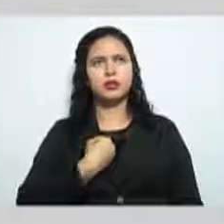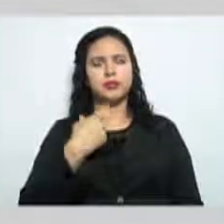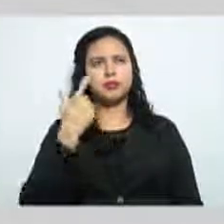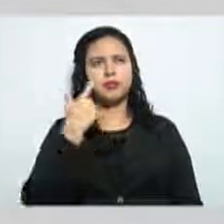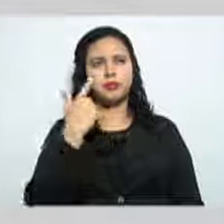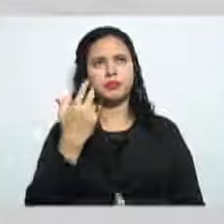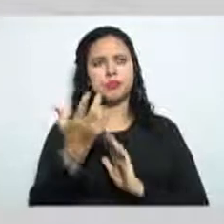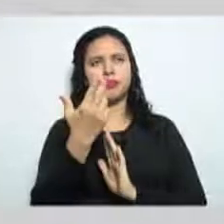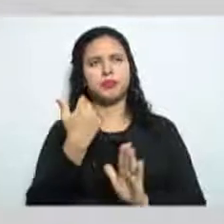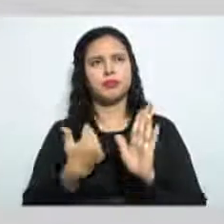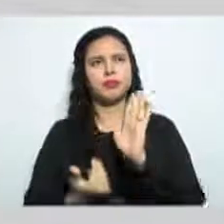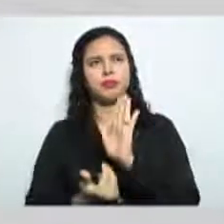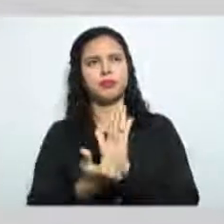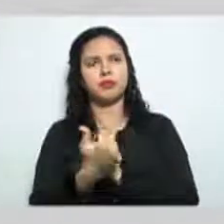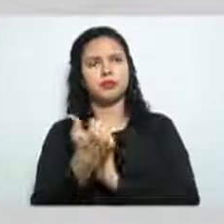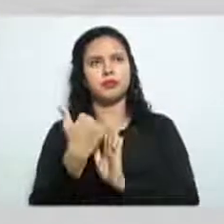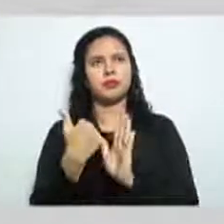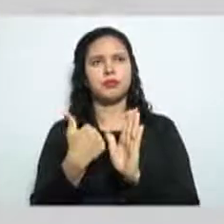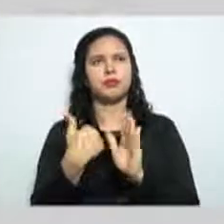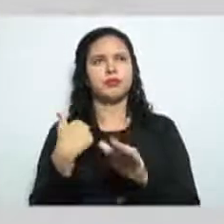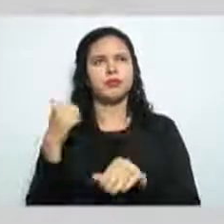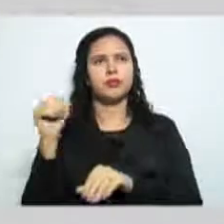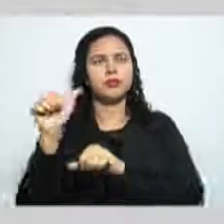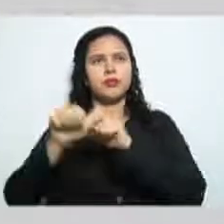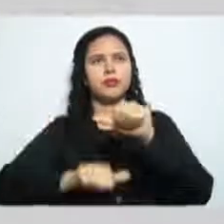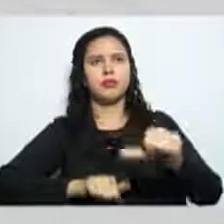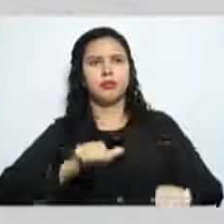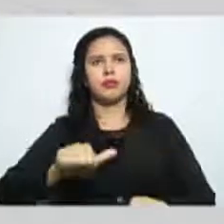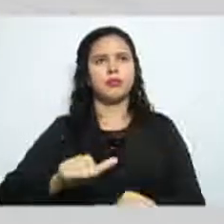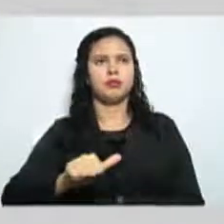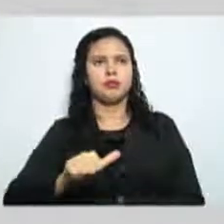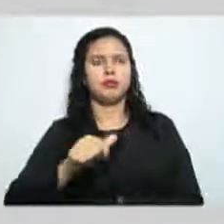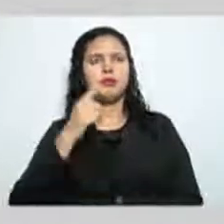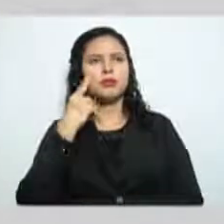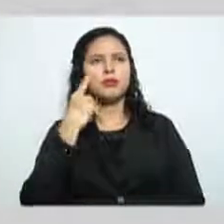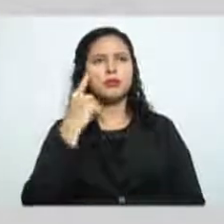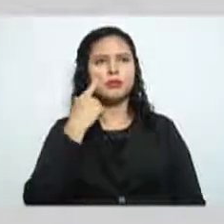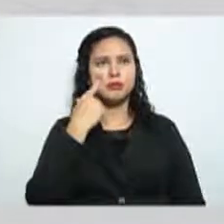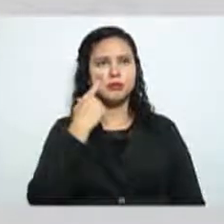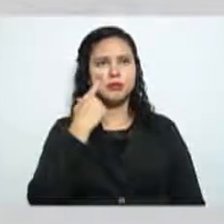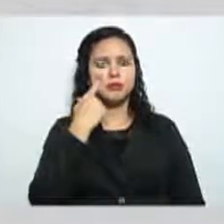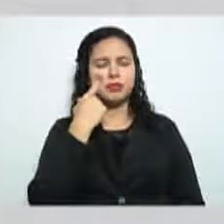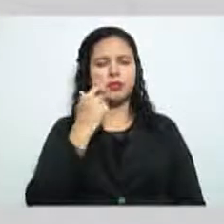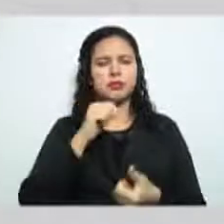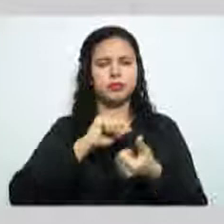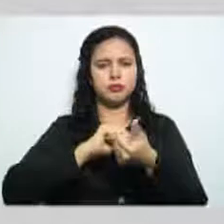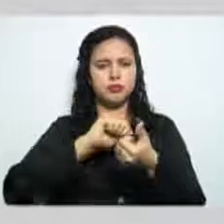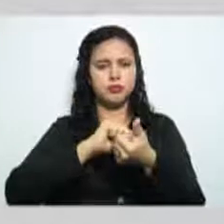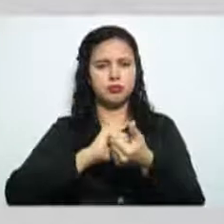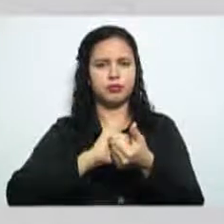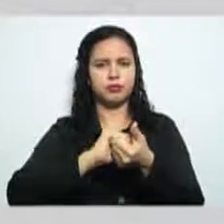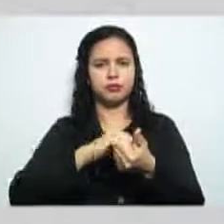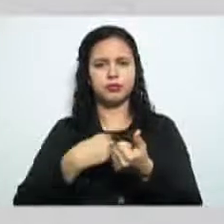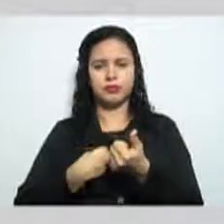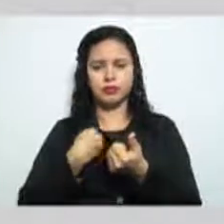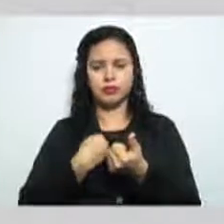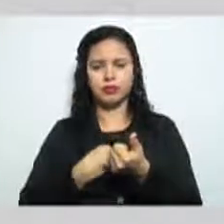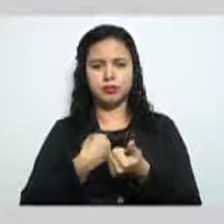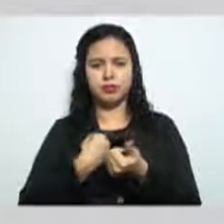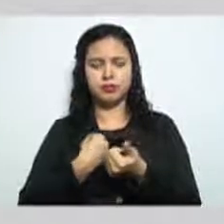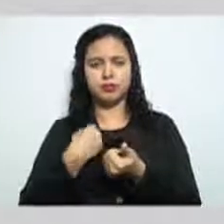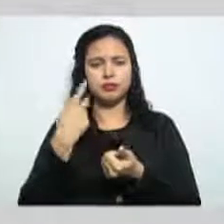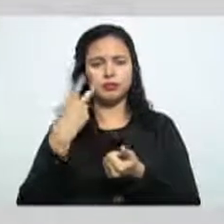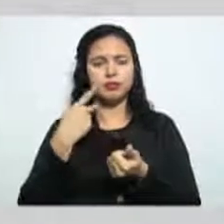figuras para a gente ver essa evolução, como o Brasil tem melhorado de qualidade de vida, como isso tem a ver com as